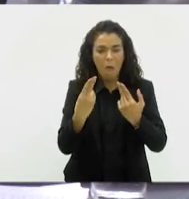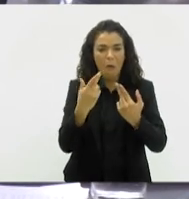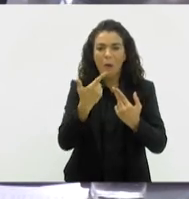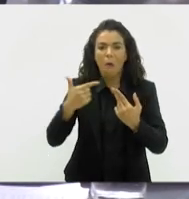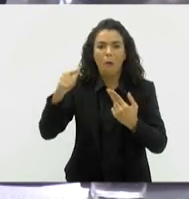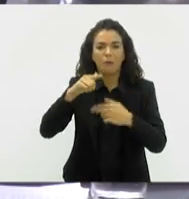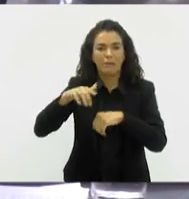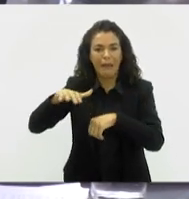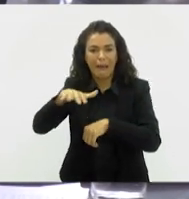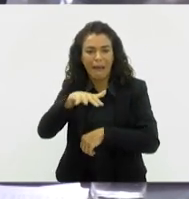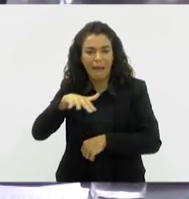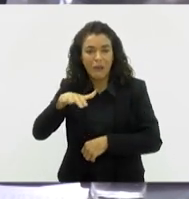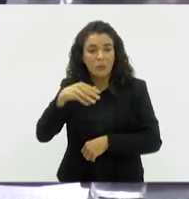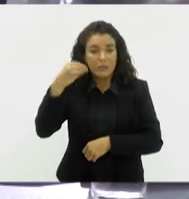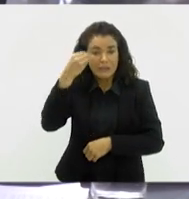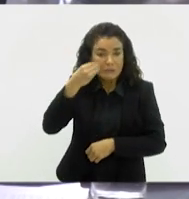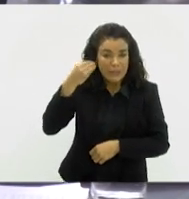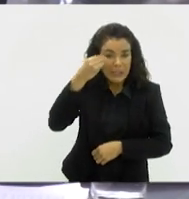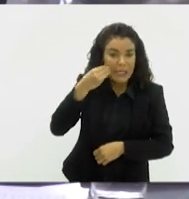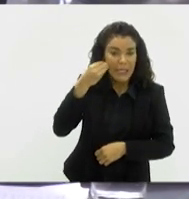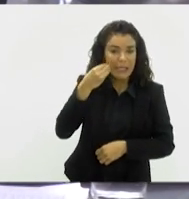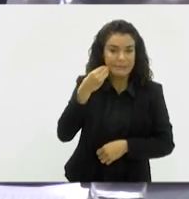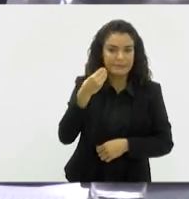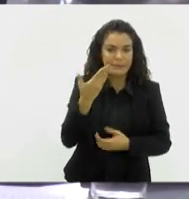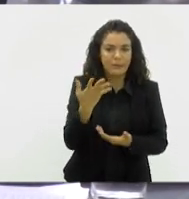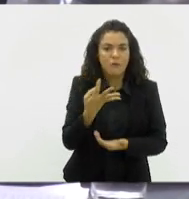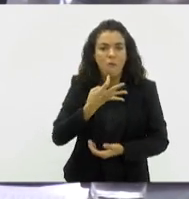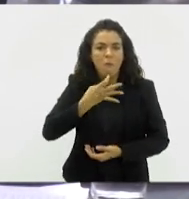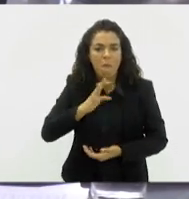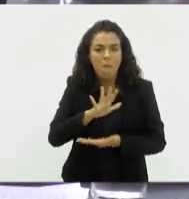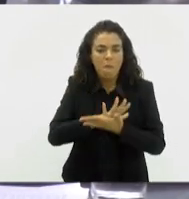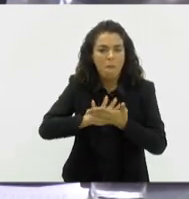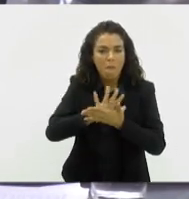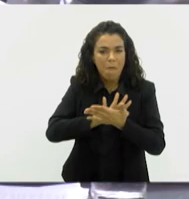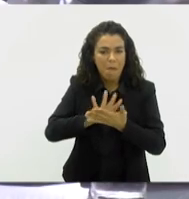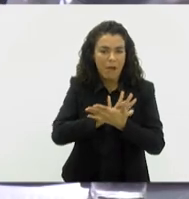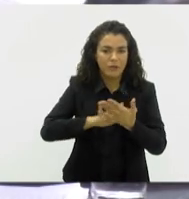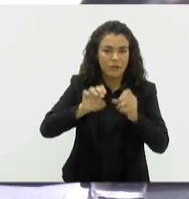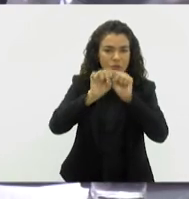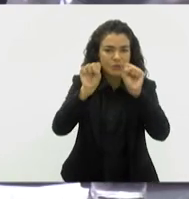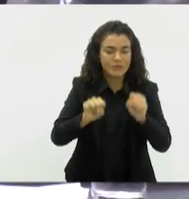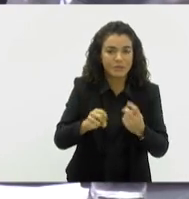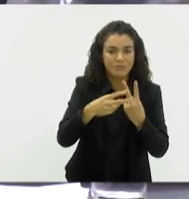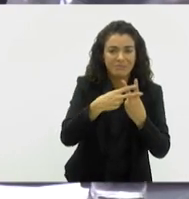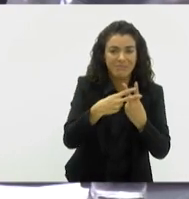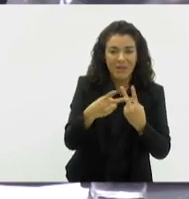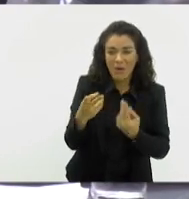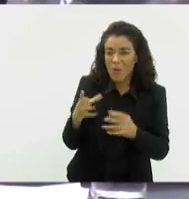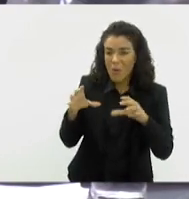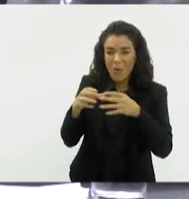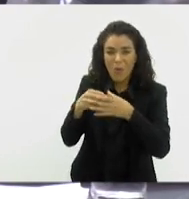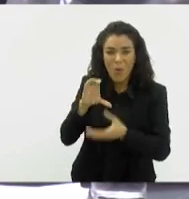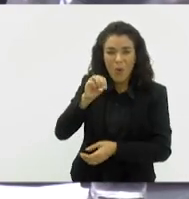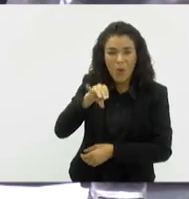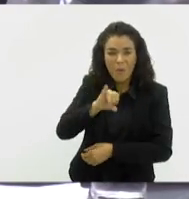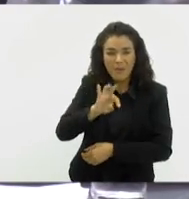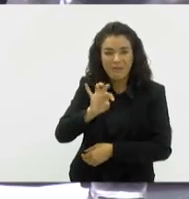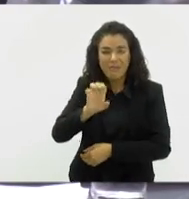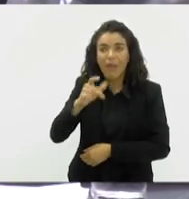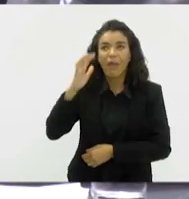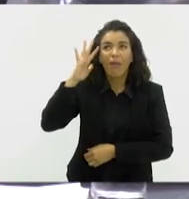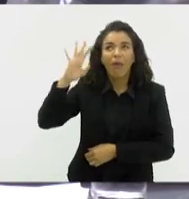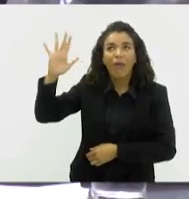tenha formação, vivência, experiência dentro do ambiente prisional, porque senão não faz sentido o comitê que pressupõe